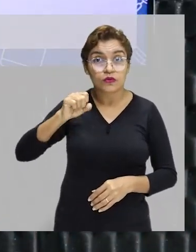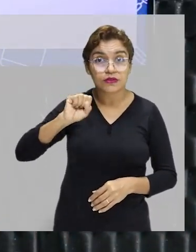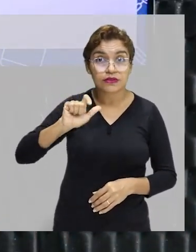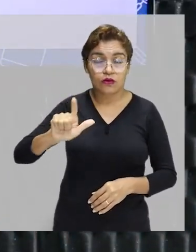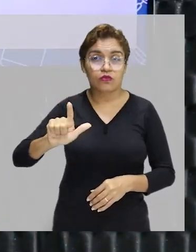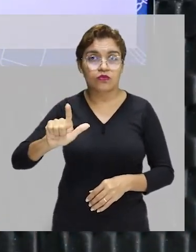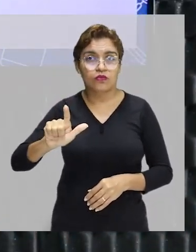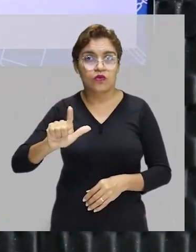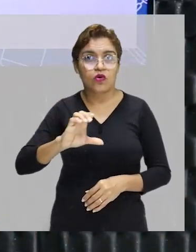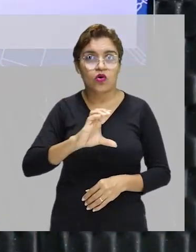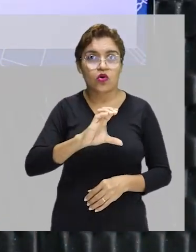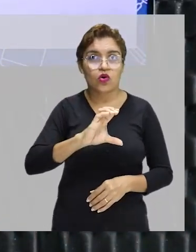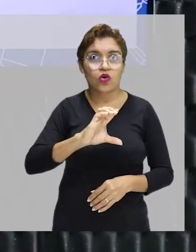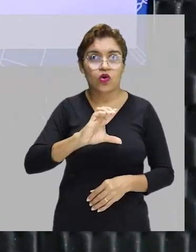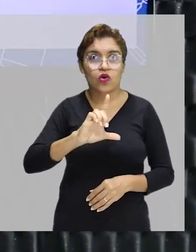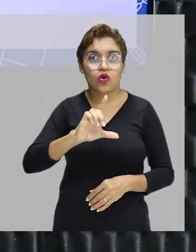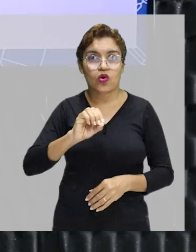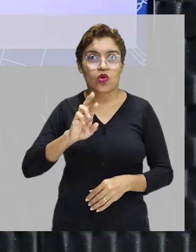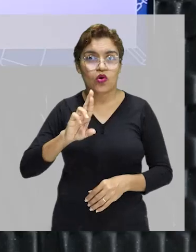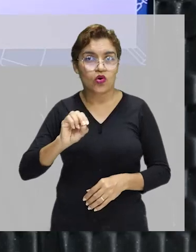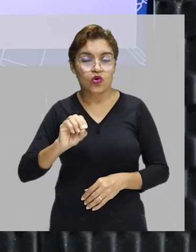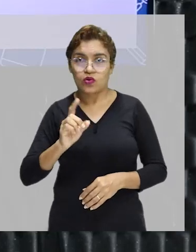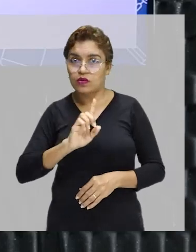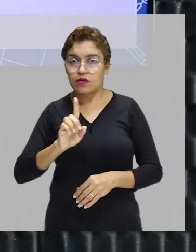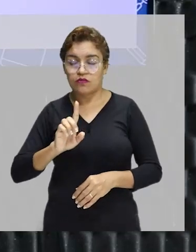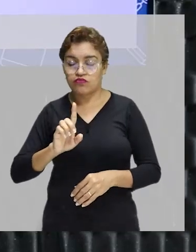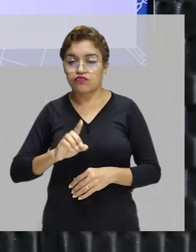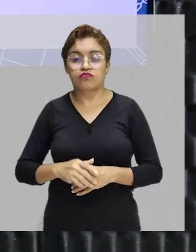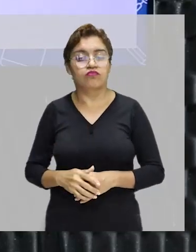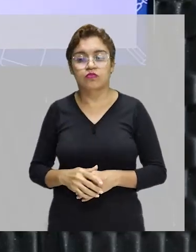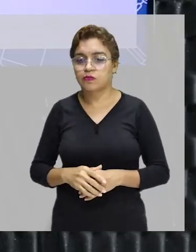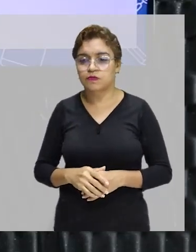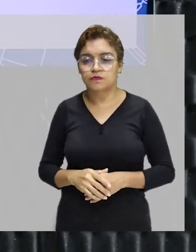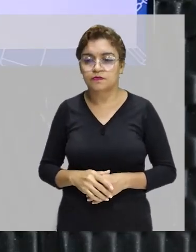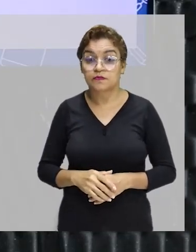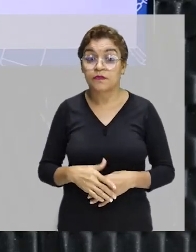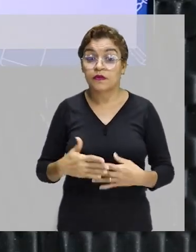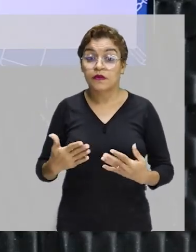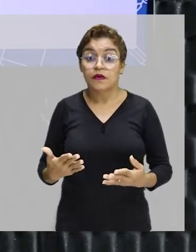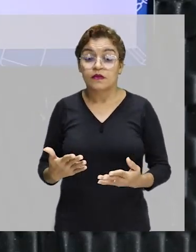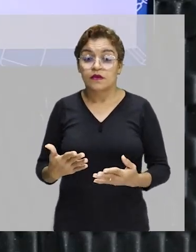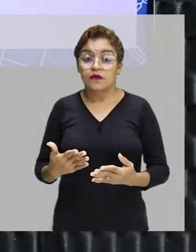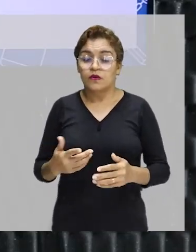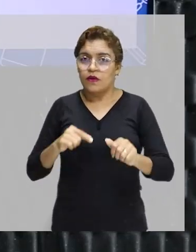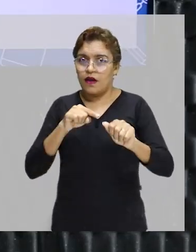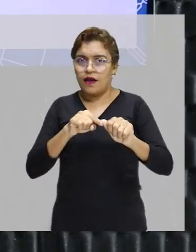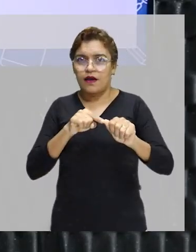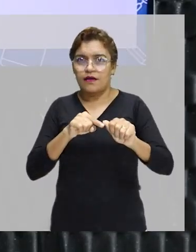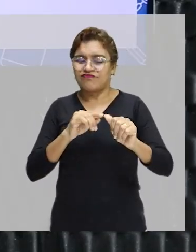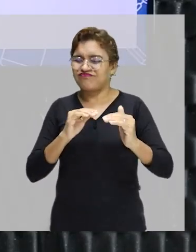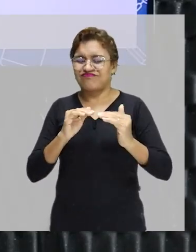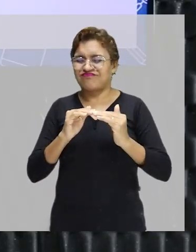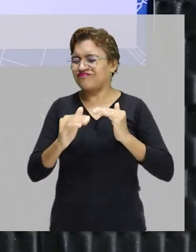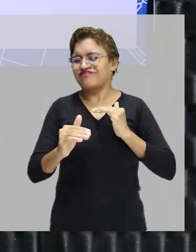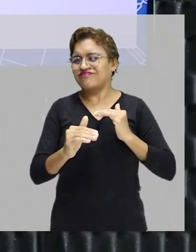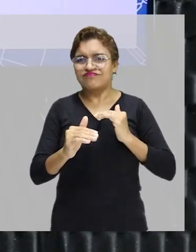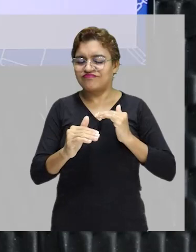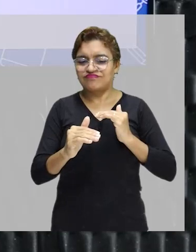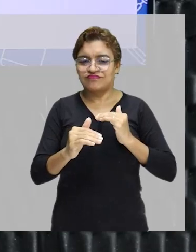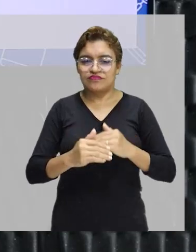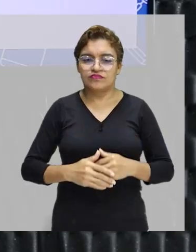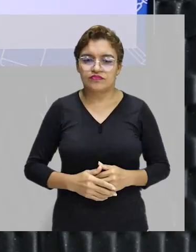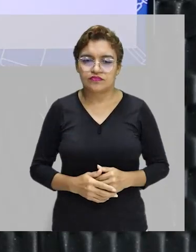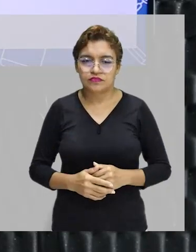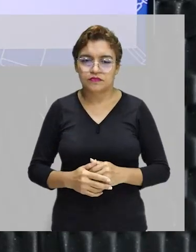cloro, tudo bem? Na forma molecular. Você não tem. Então, essa alternativa não tem relação.